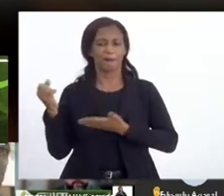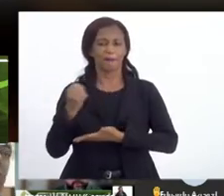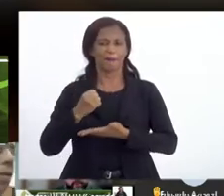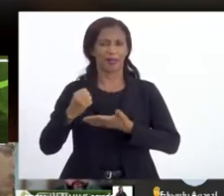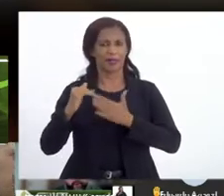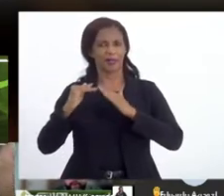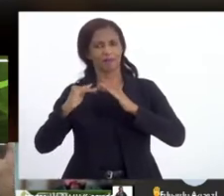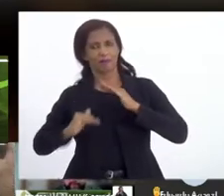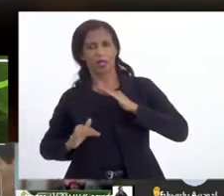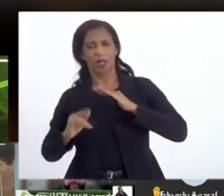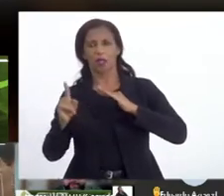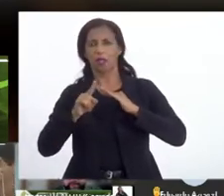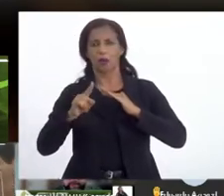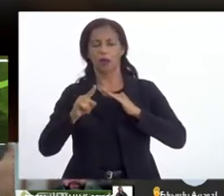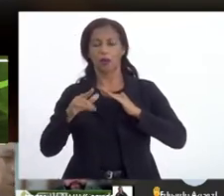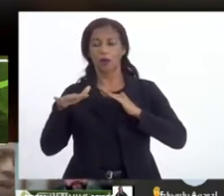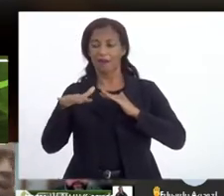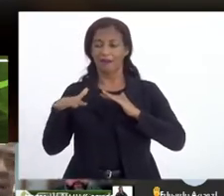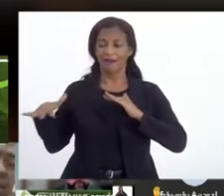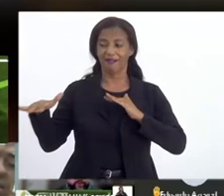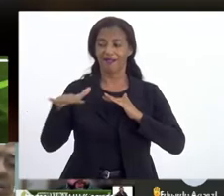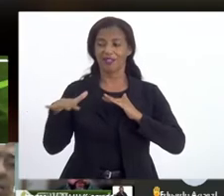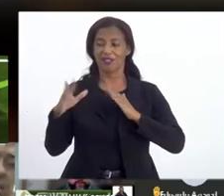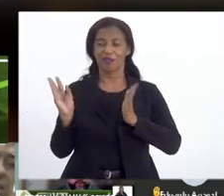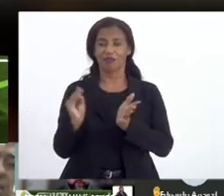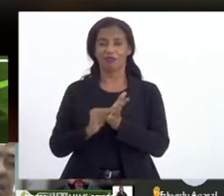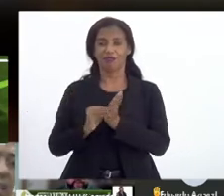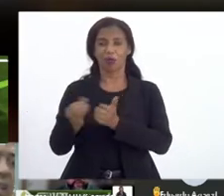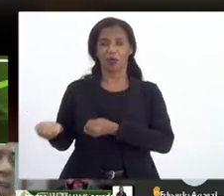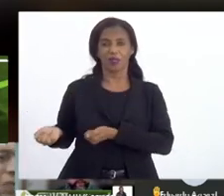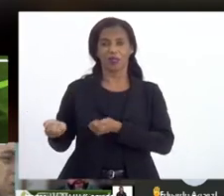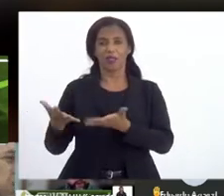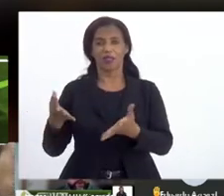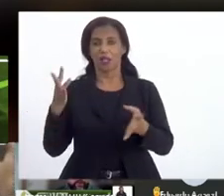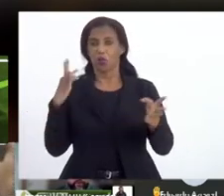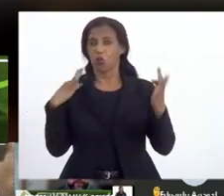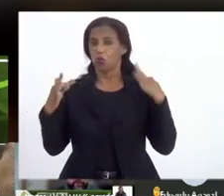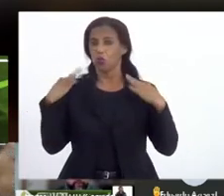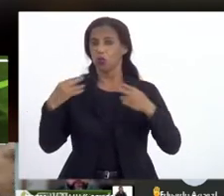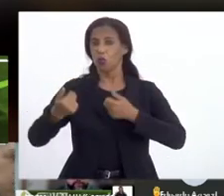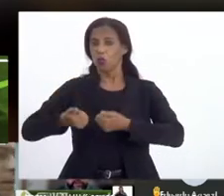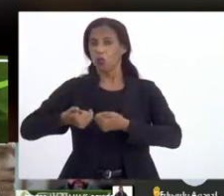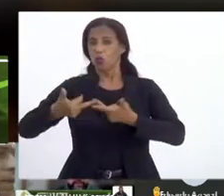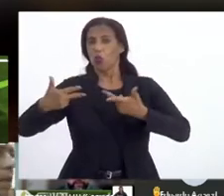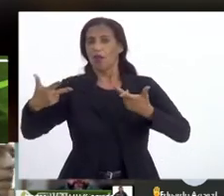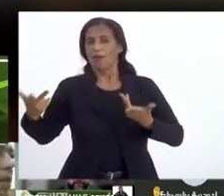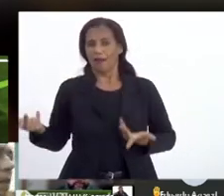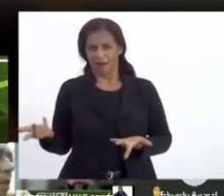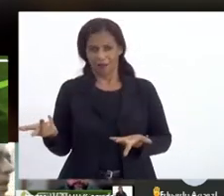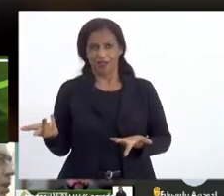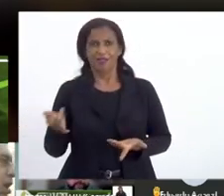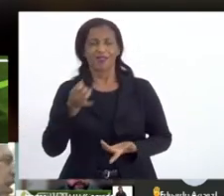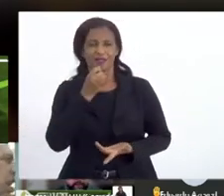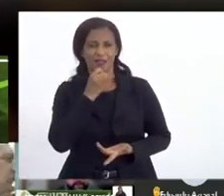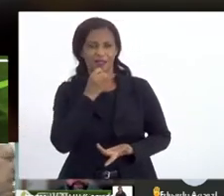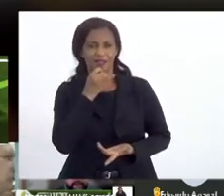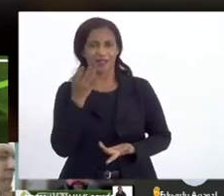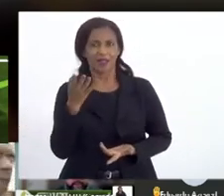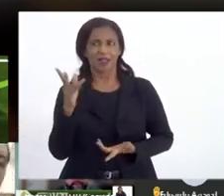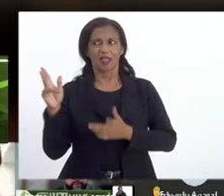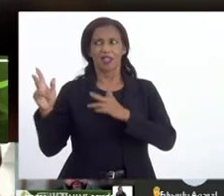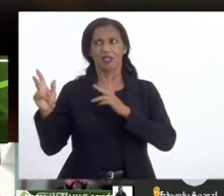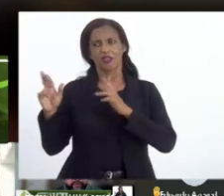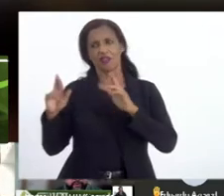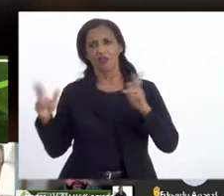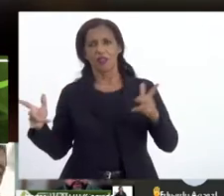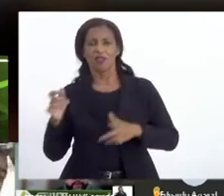região não oferece turismo de qualidade abaixo do nível prestado, por exemplo, na Bahia.